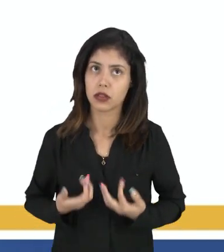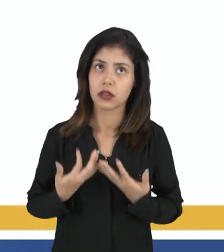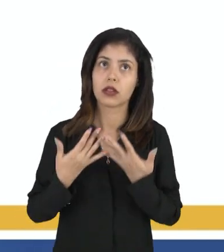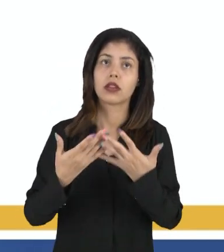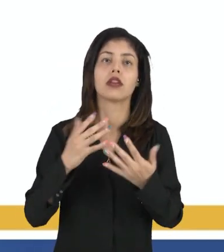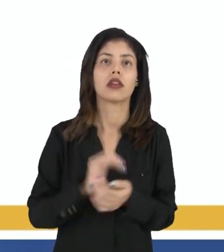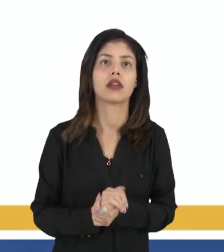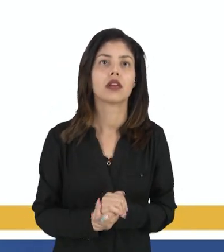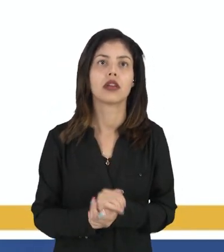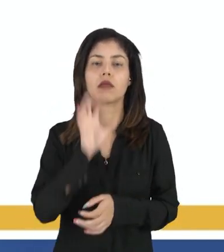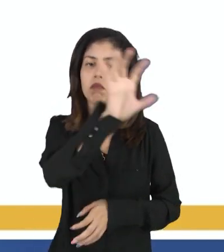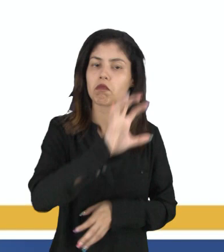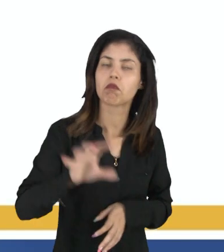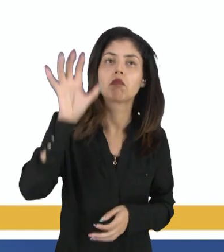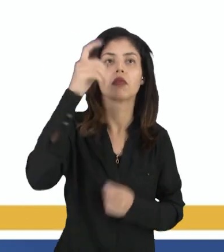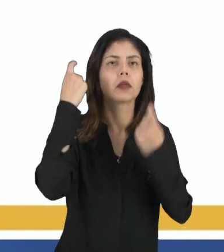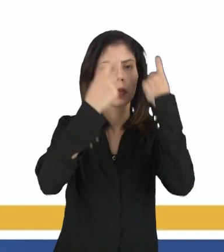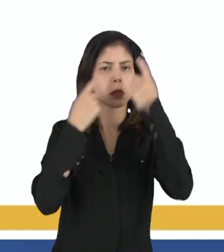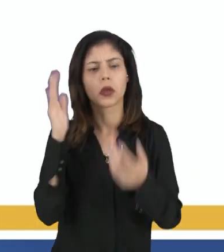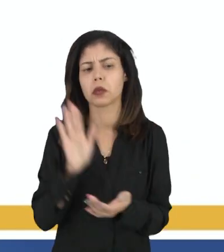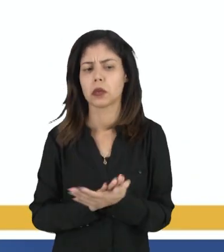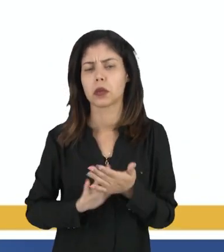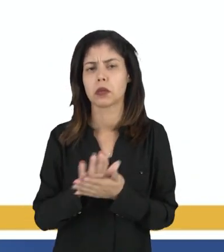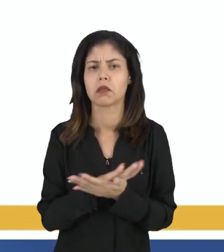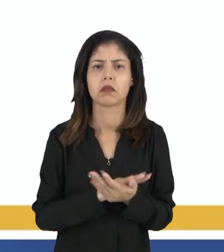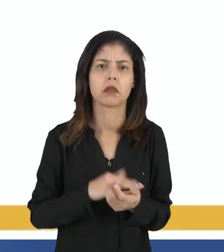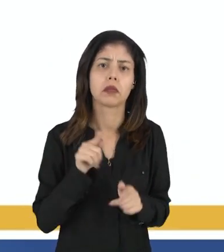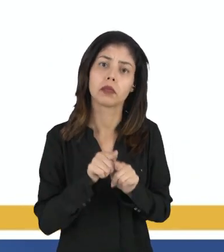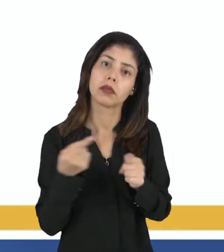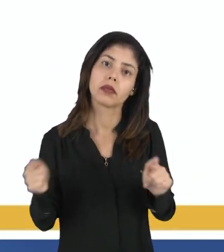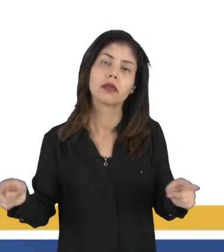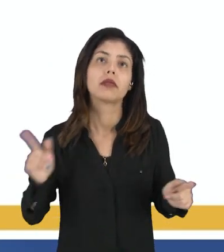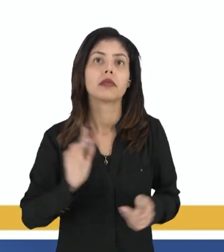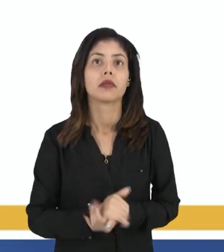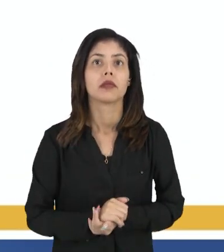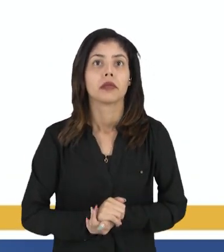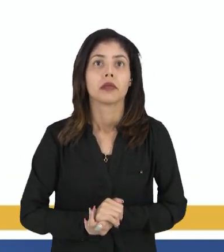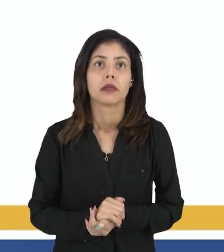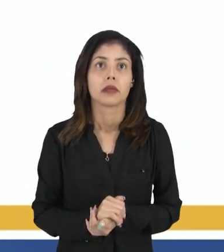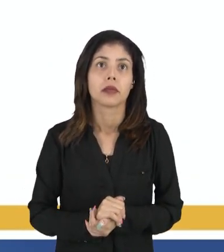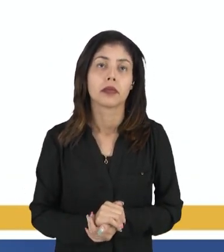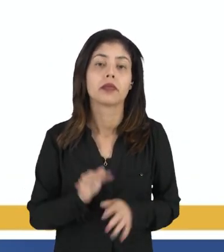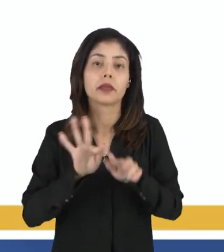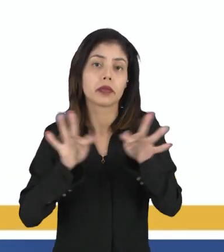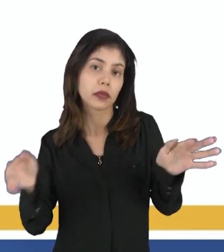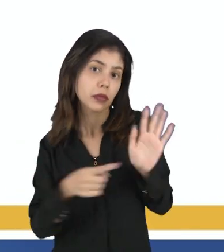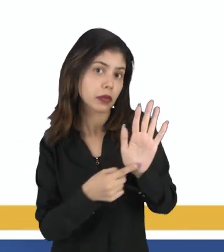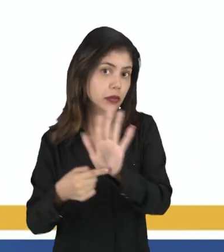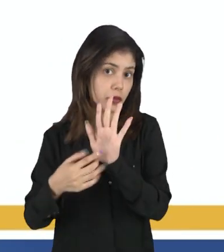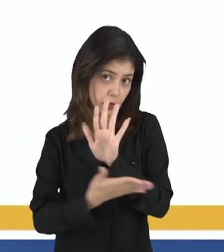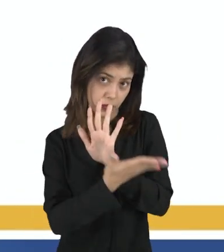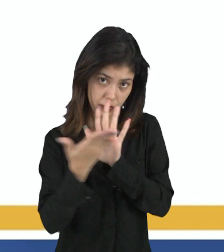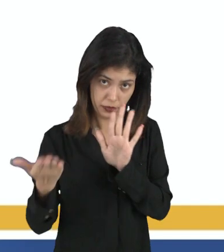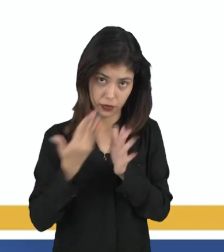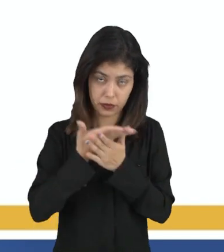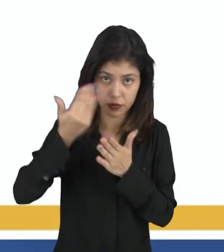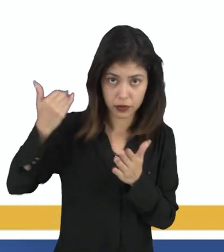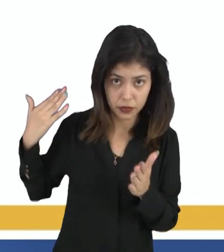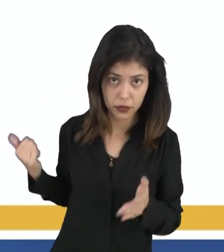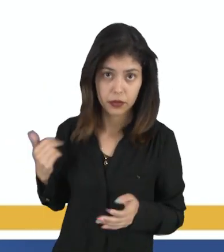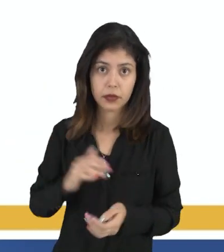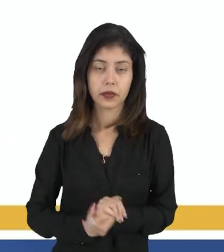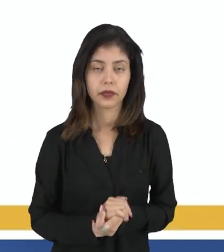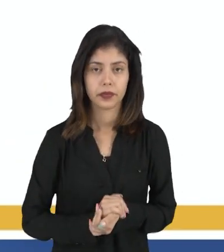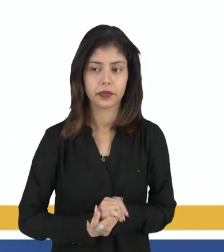espontânea, regionalista, despreocupada com as normas gramaticais. As frases que eu mostrei para vocês